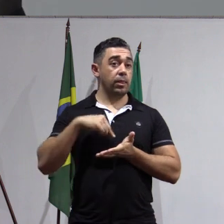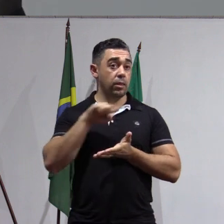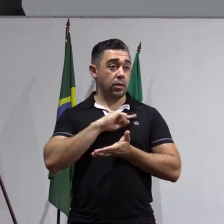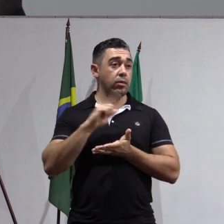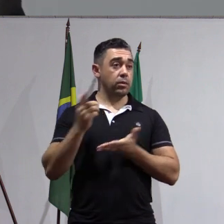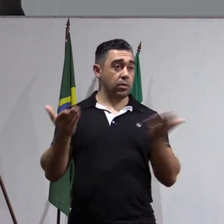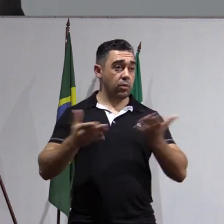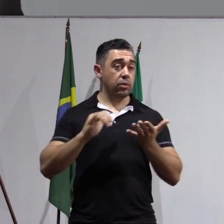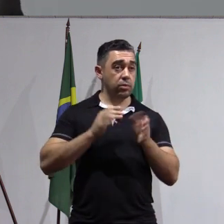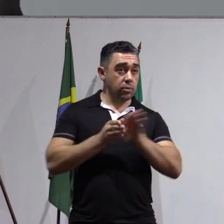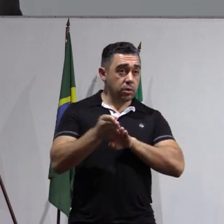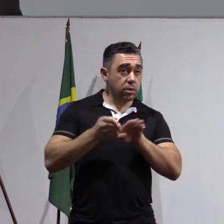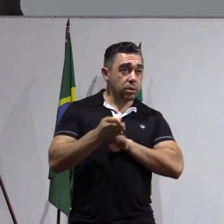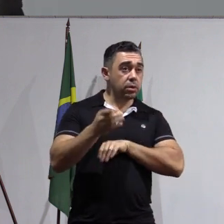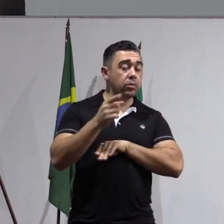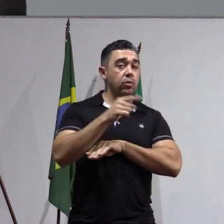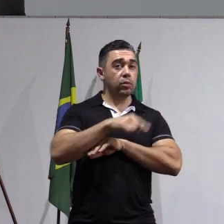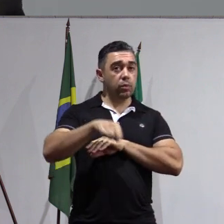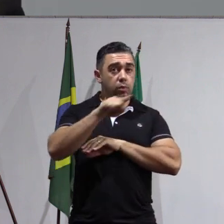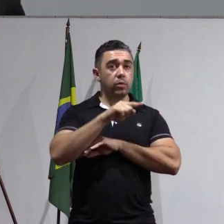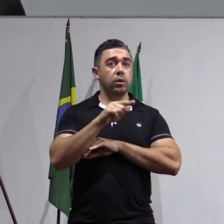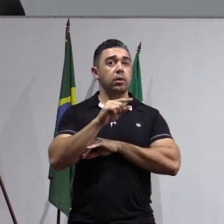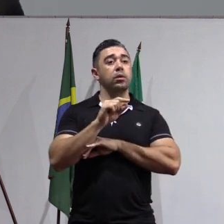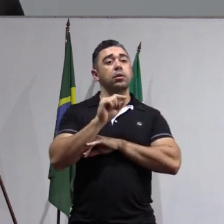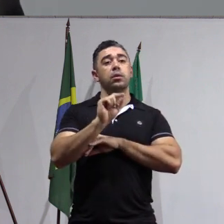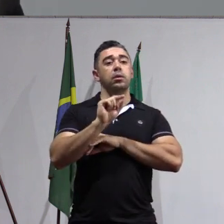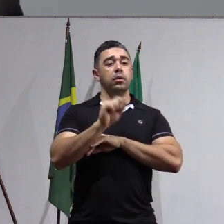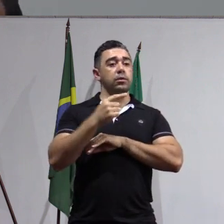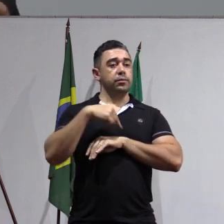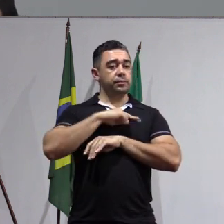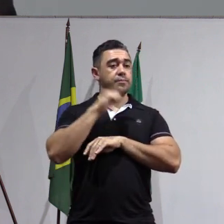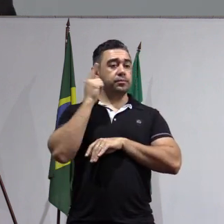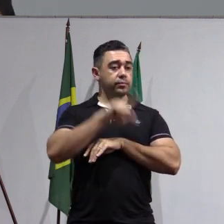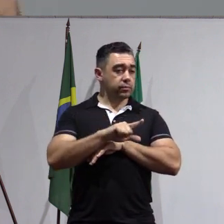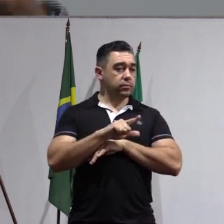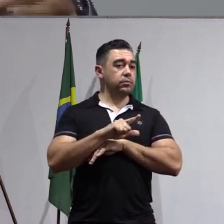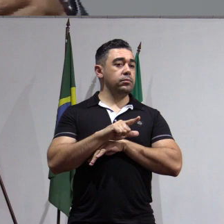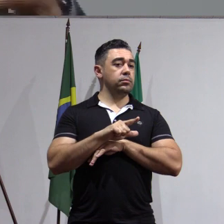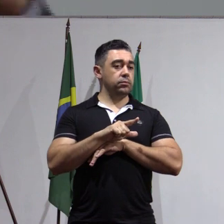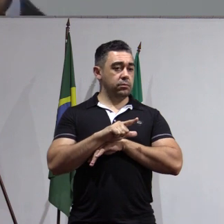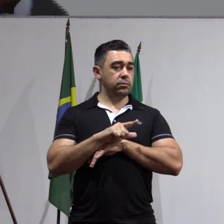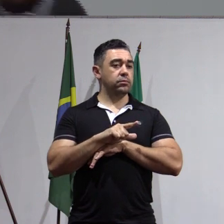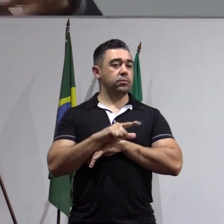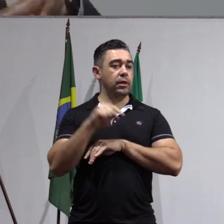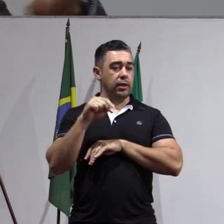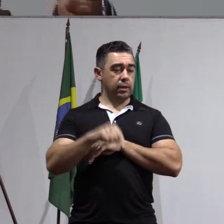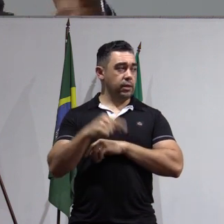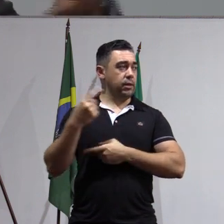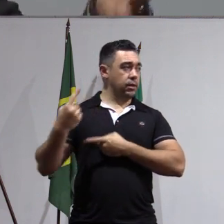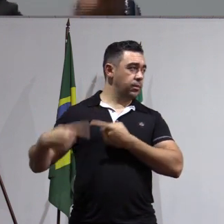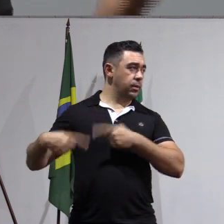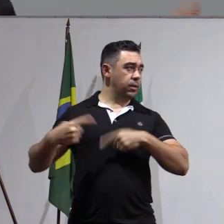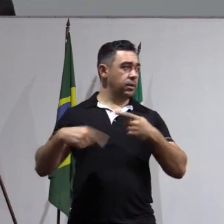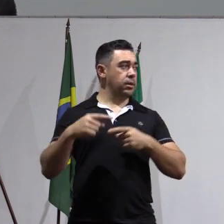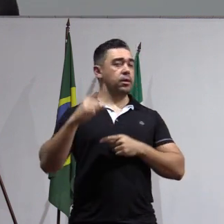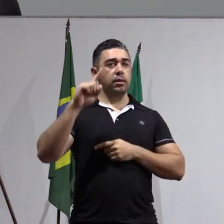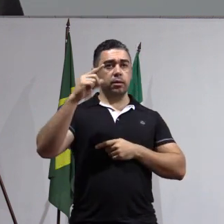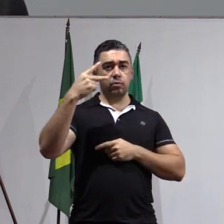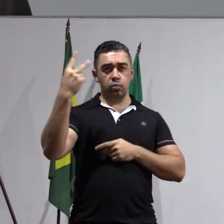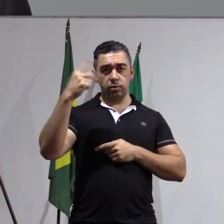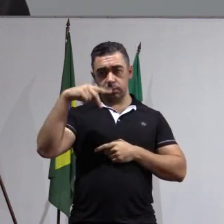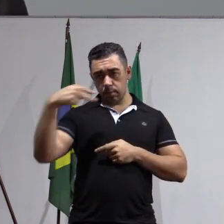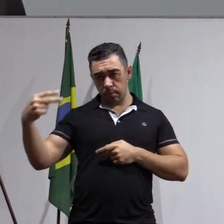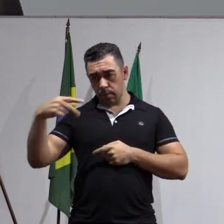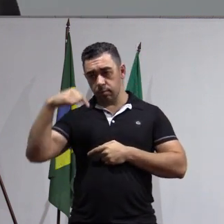estamos encaminhando, professora, é que a gente consiga chegar a um termo nesse debate, daqui a duas semanas no máximo,